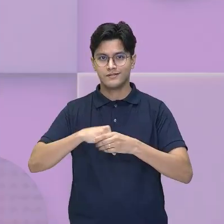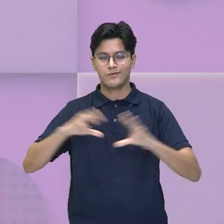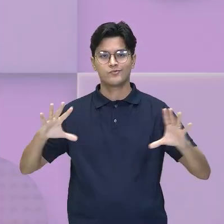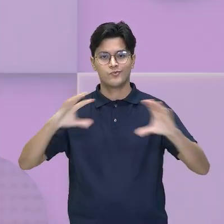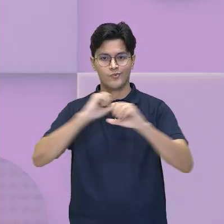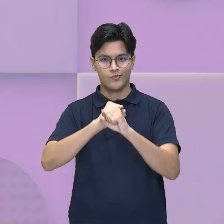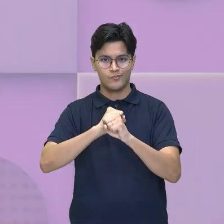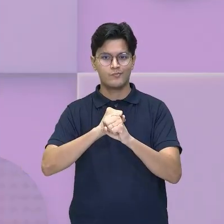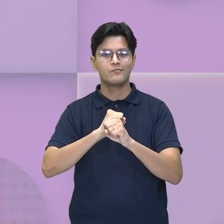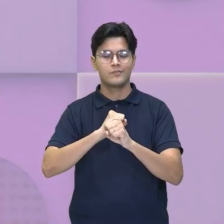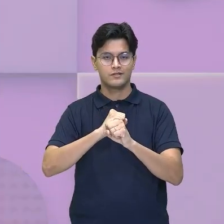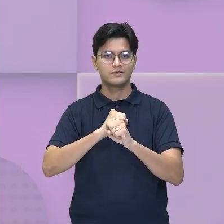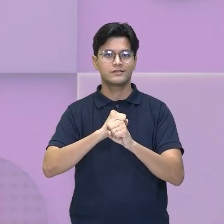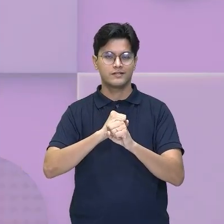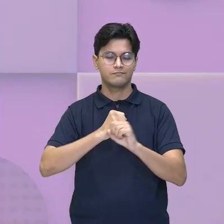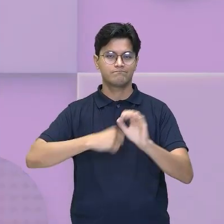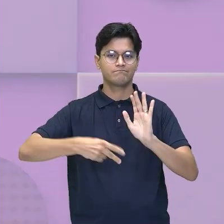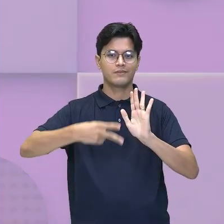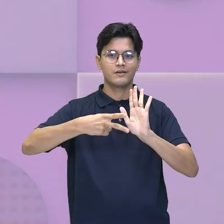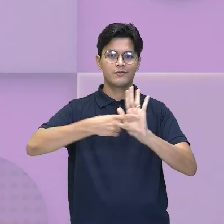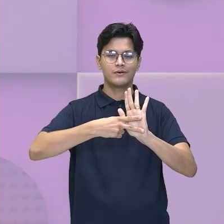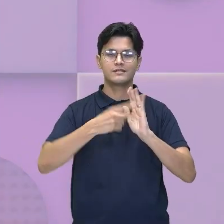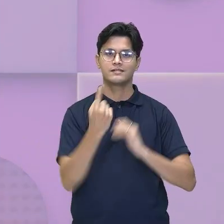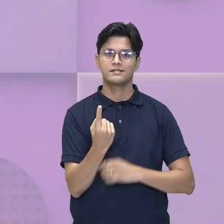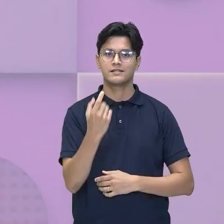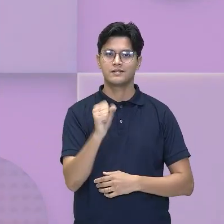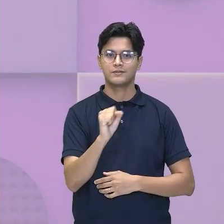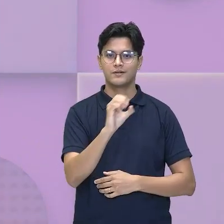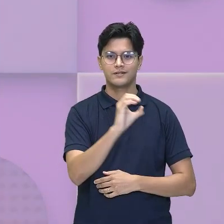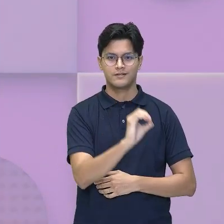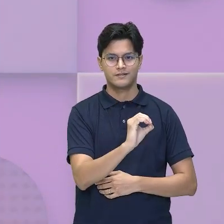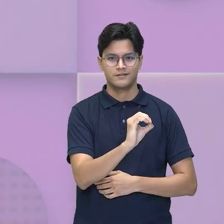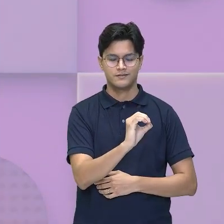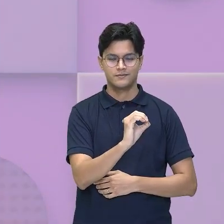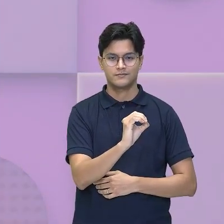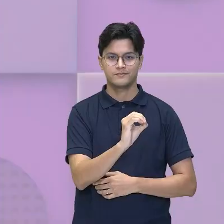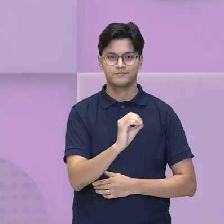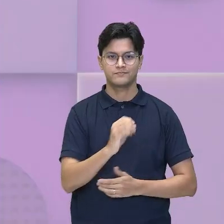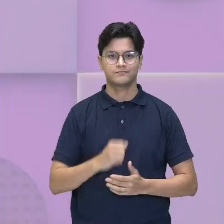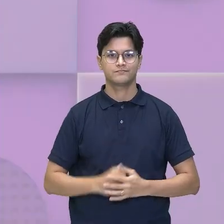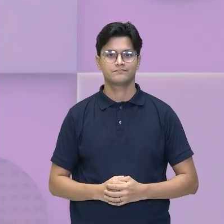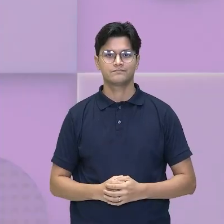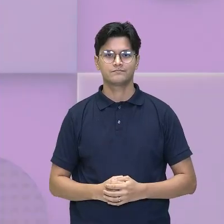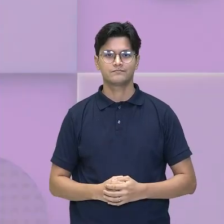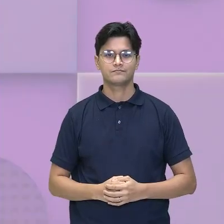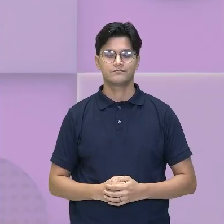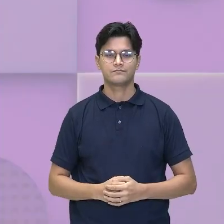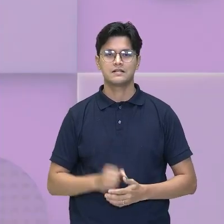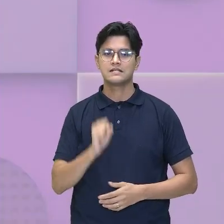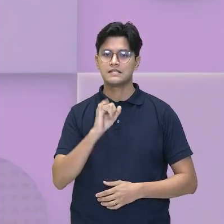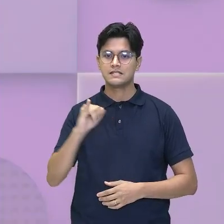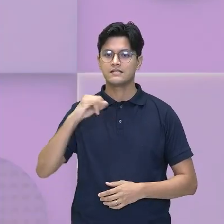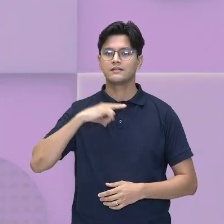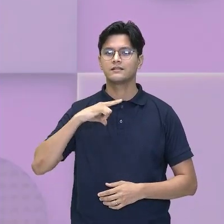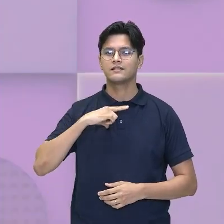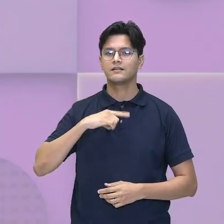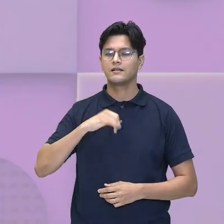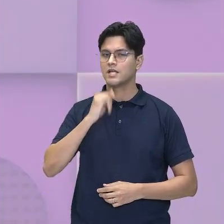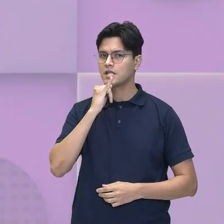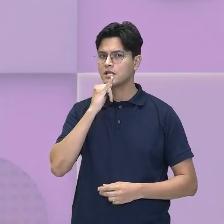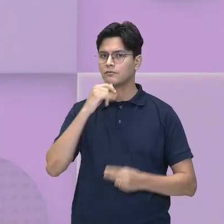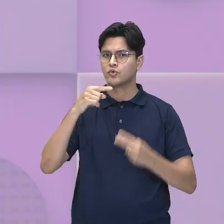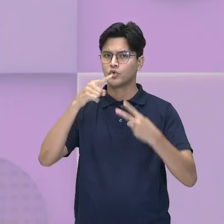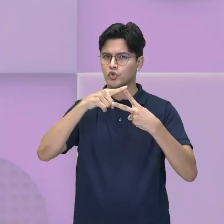soma de todos os seus ângulos internos é igual a 180 graus. E quando a gente tem a medida de dois